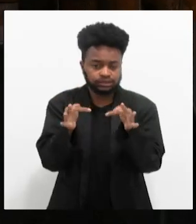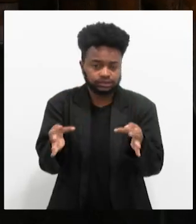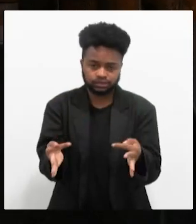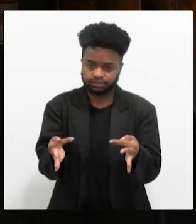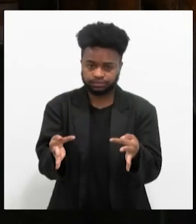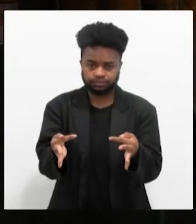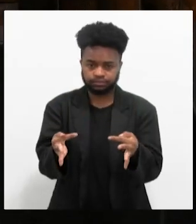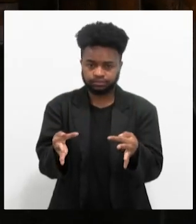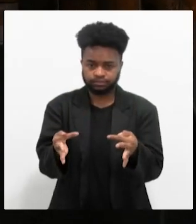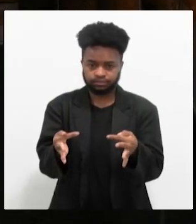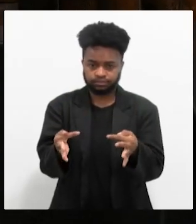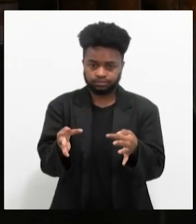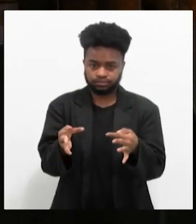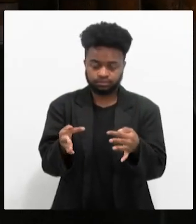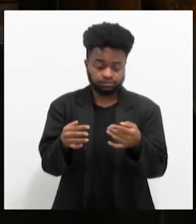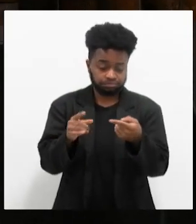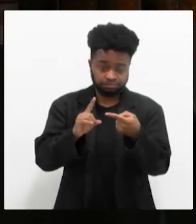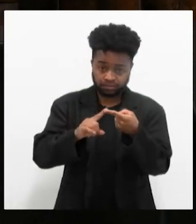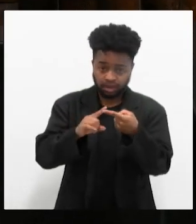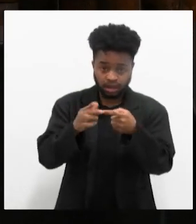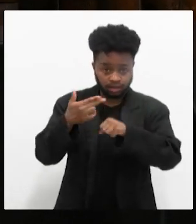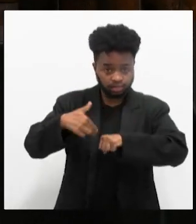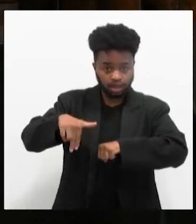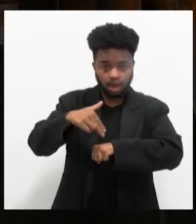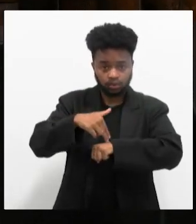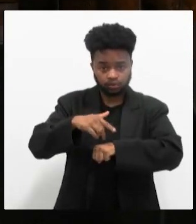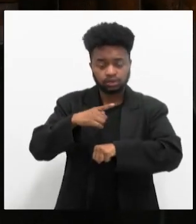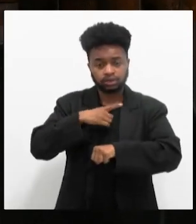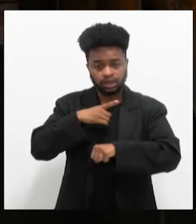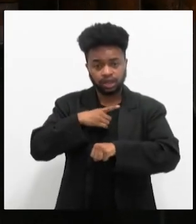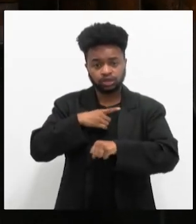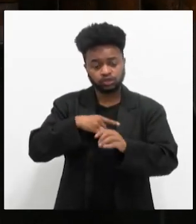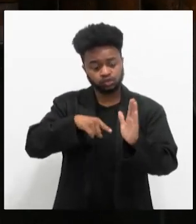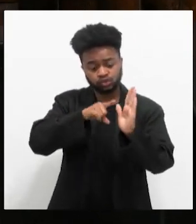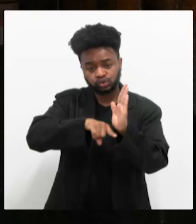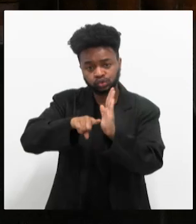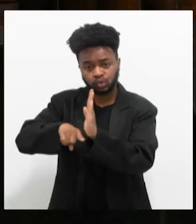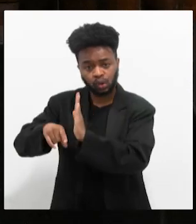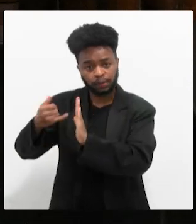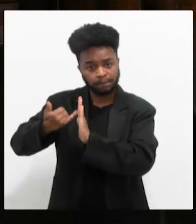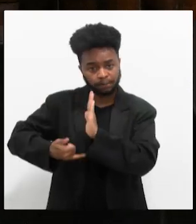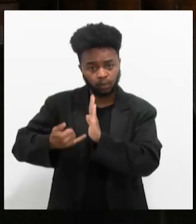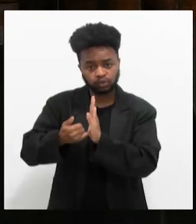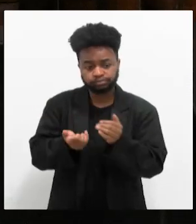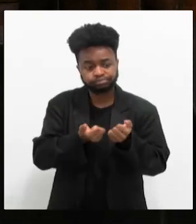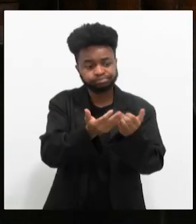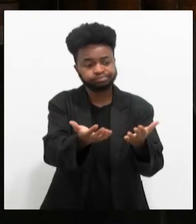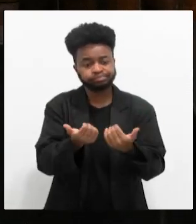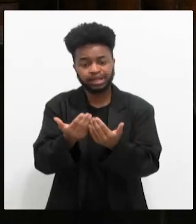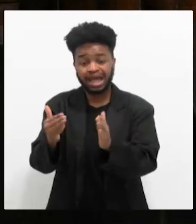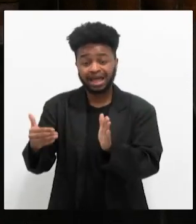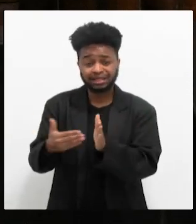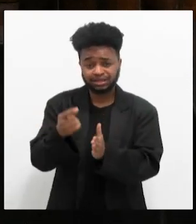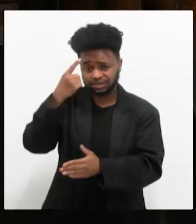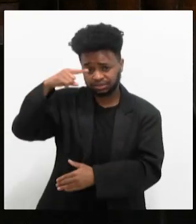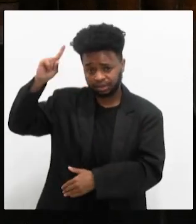A União tem, de benefícios fiscais concedidos, até a semana